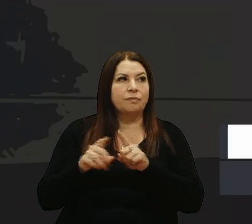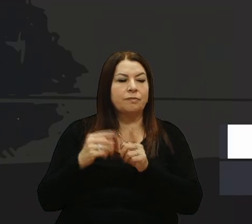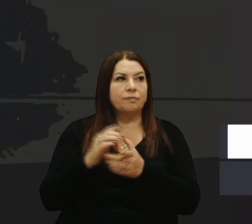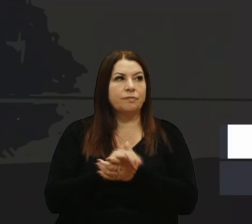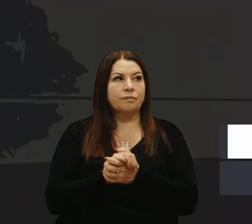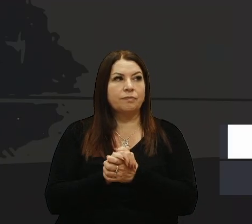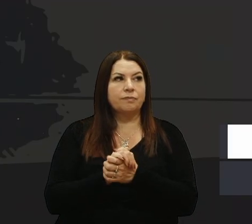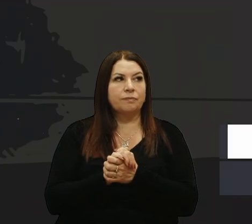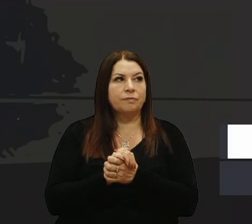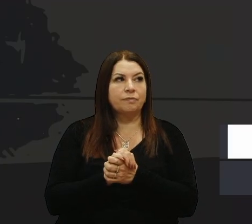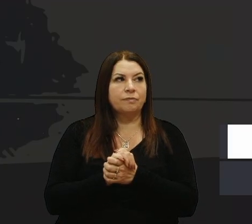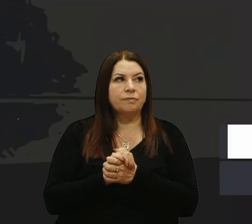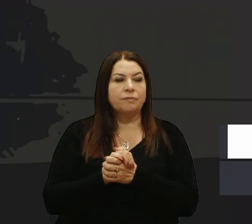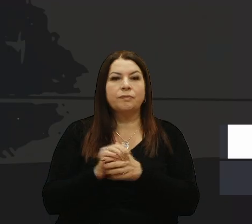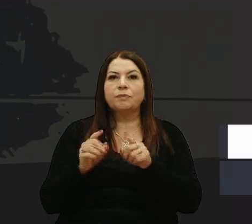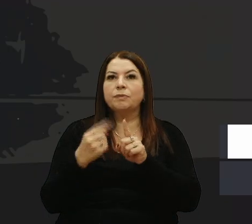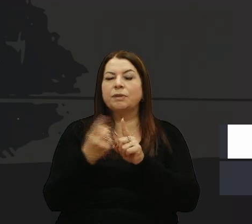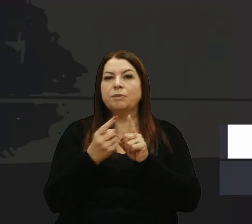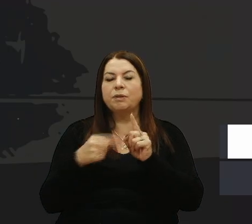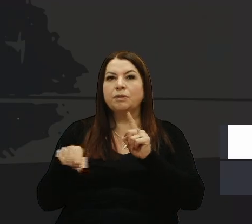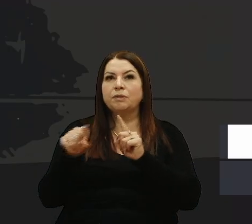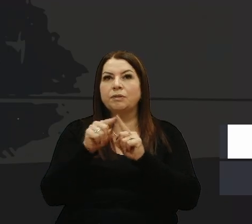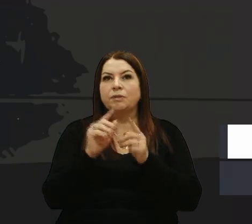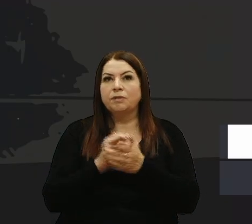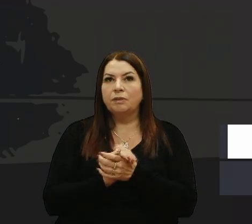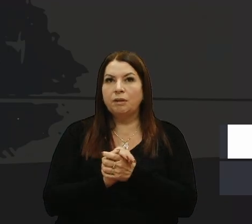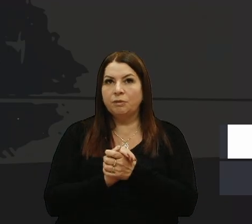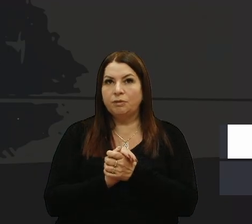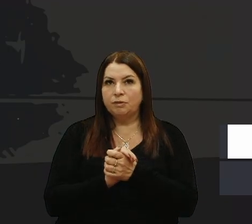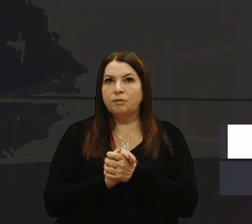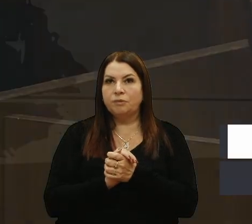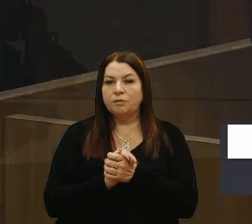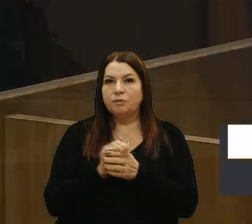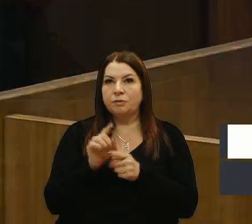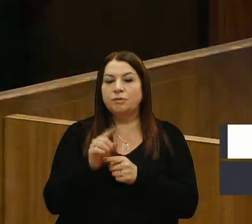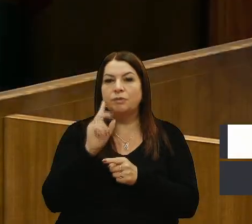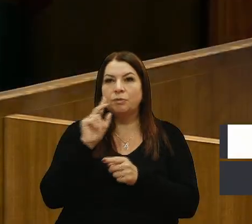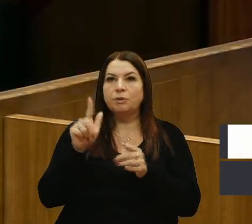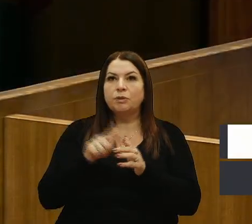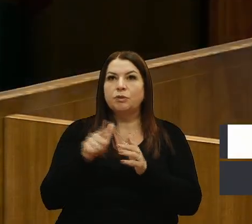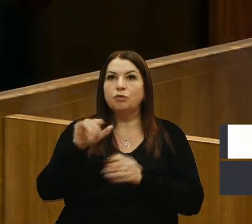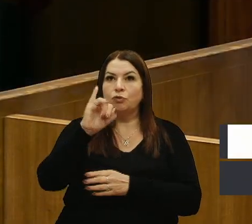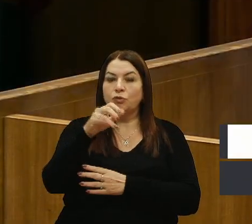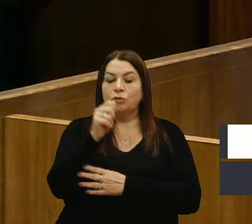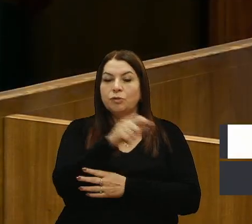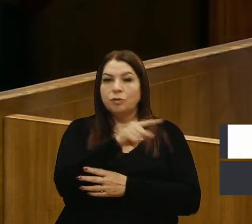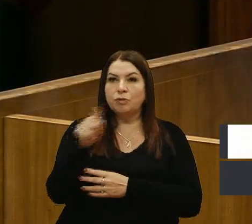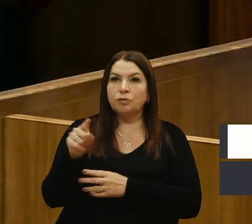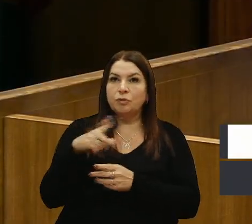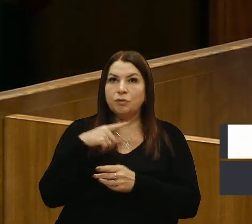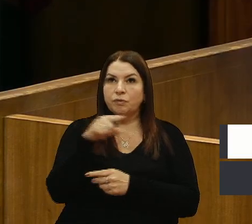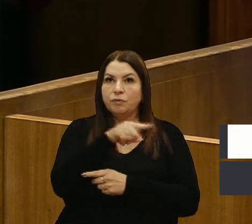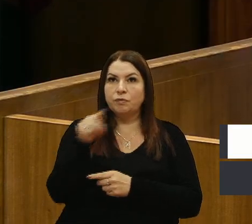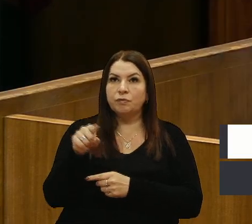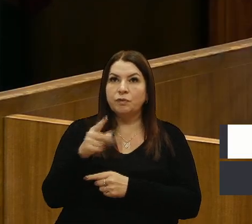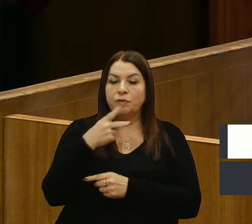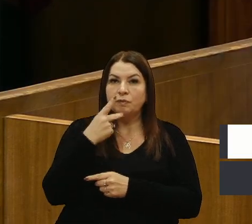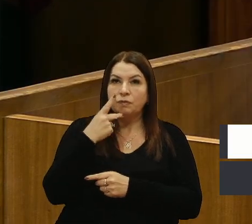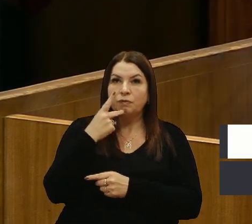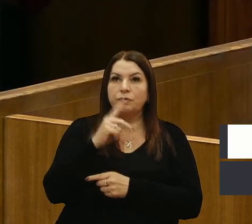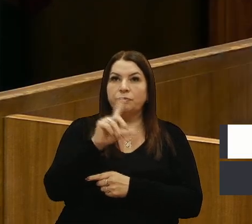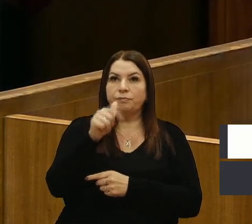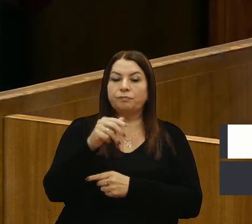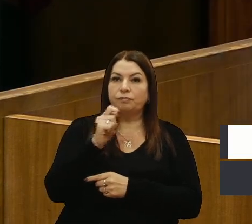ontem, né, depois que eu cheguei em casa, ali depois da sessão, eu puxei o Jornal do Almoço e me deparei com essa fala, depois de